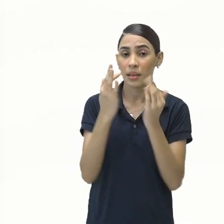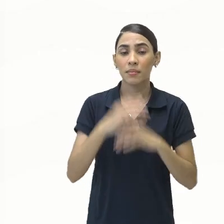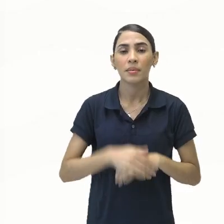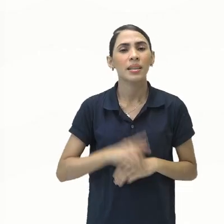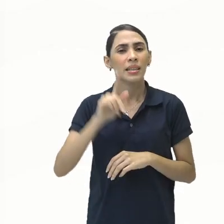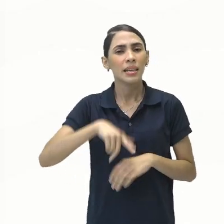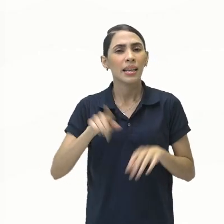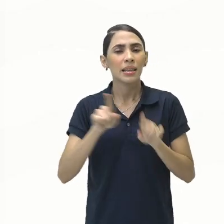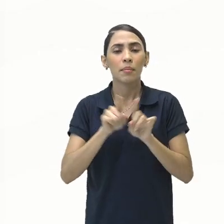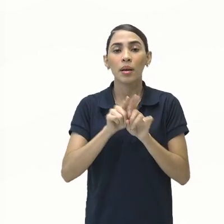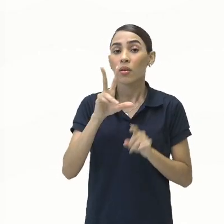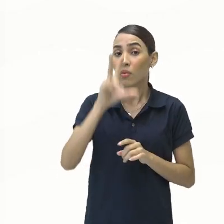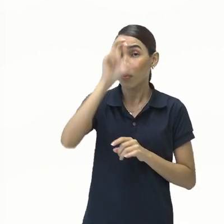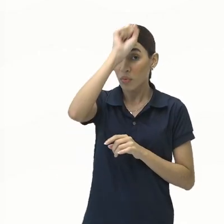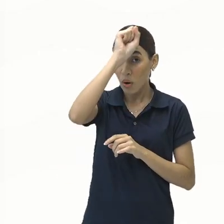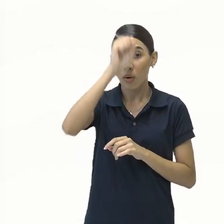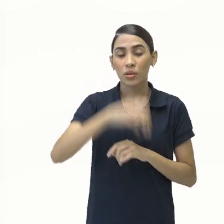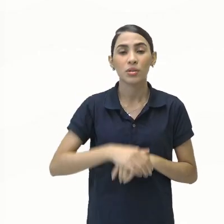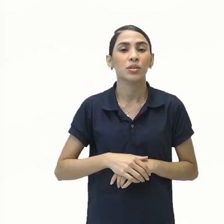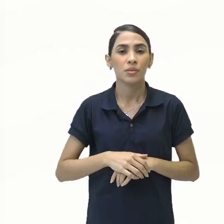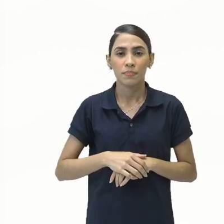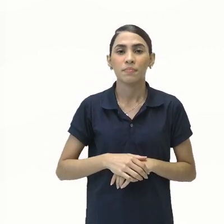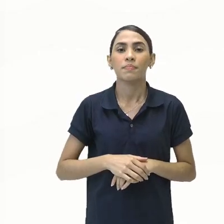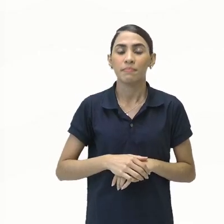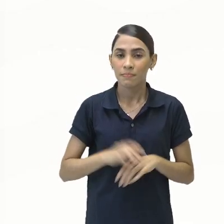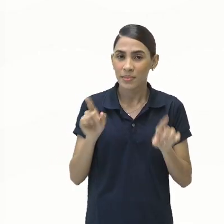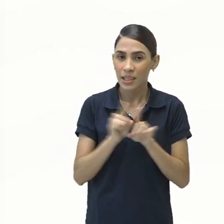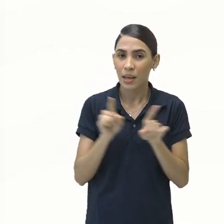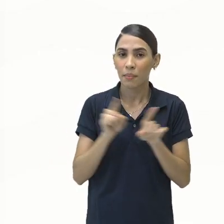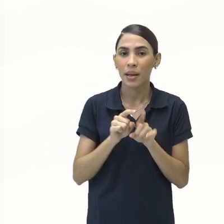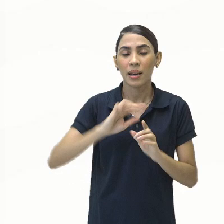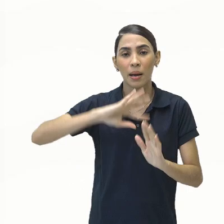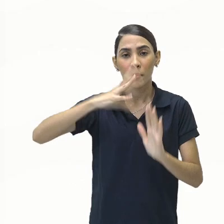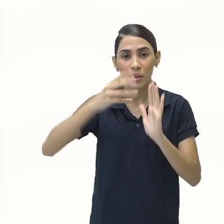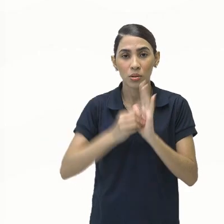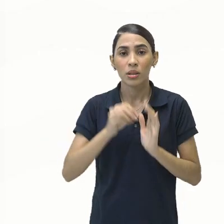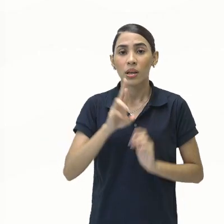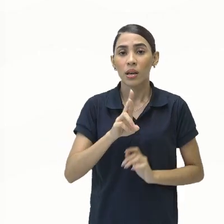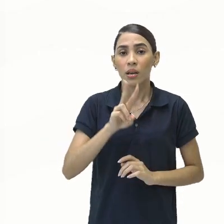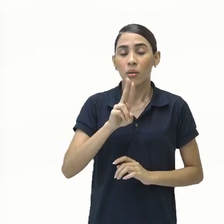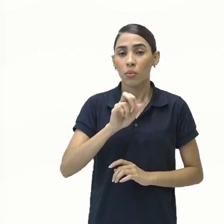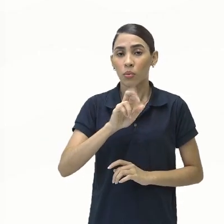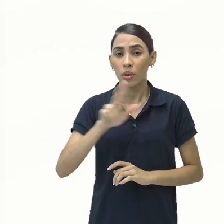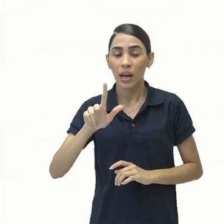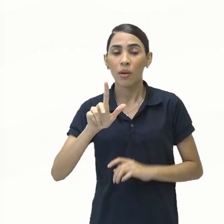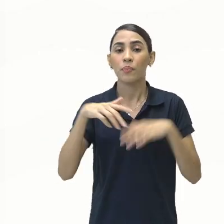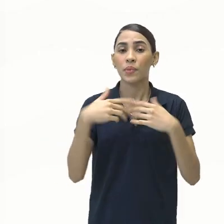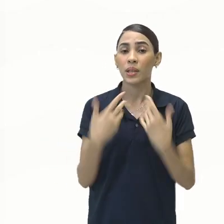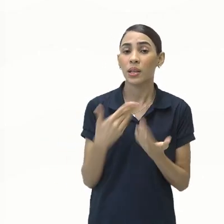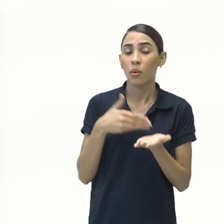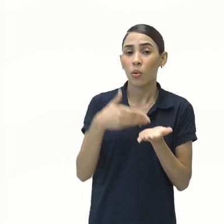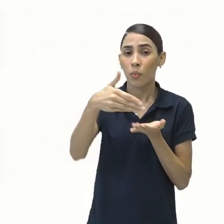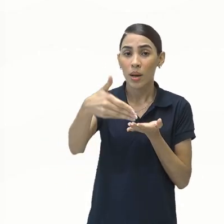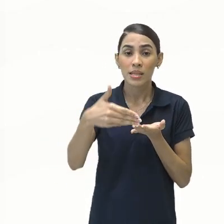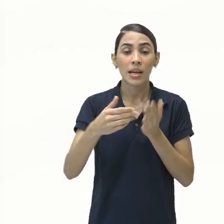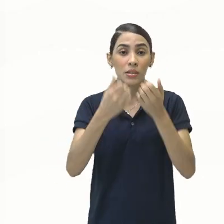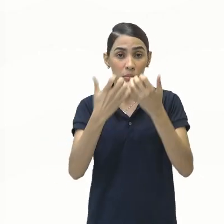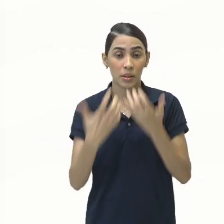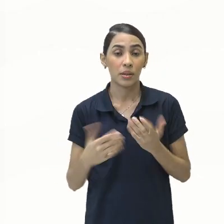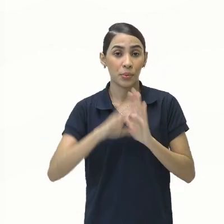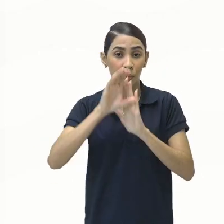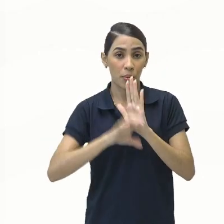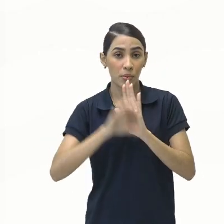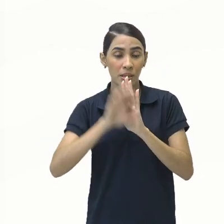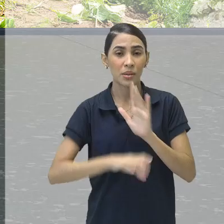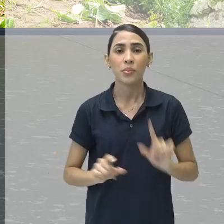que é muito presente, que é uma constante nessa Amazônia rural. E a gente vai começar definindo para